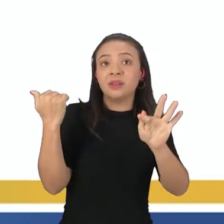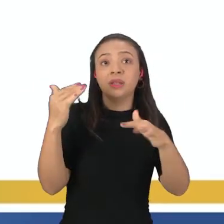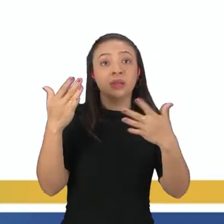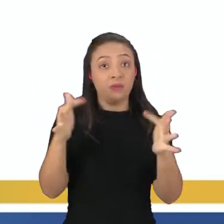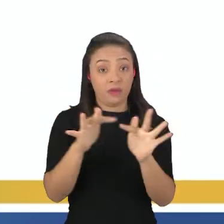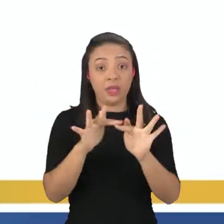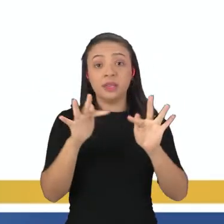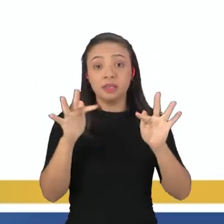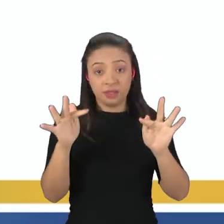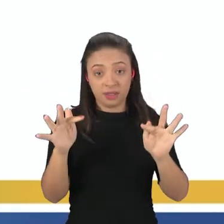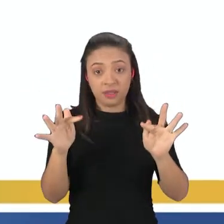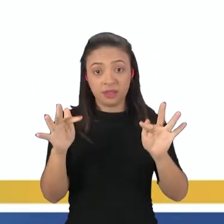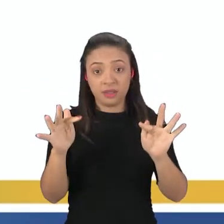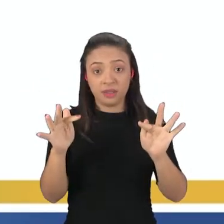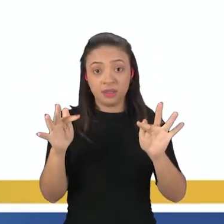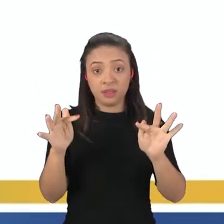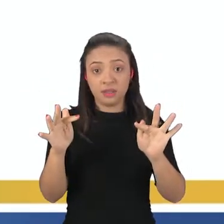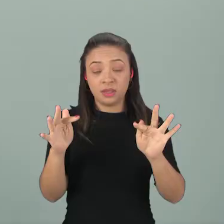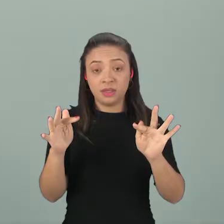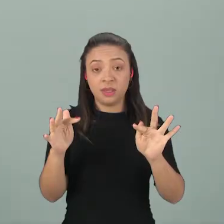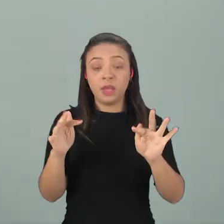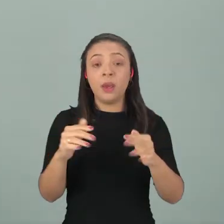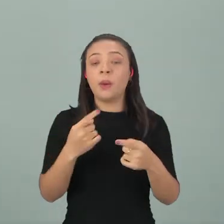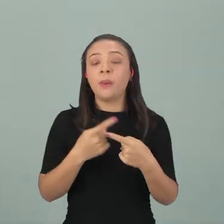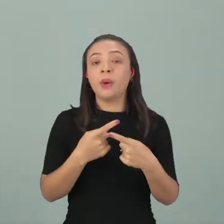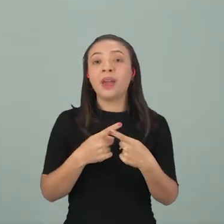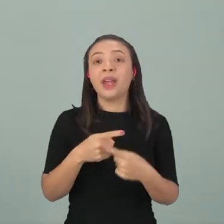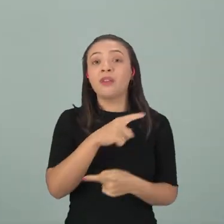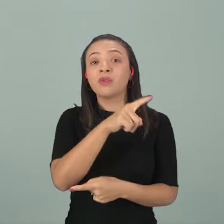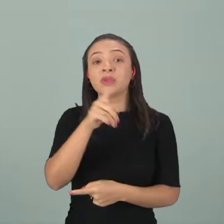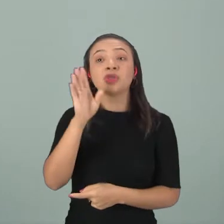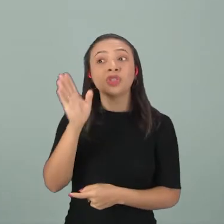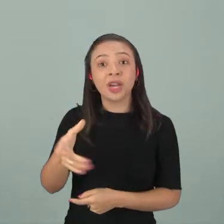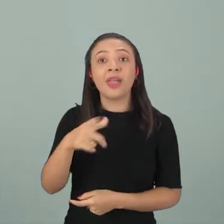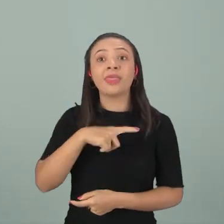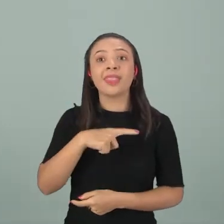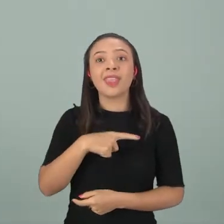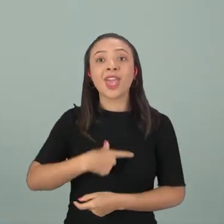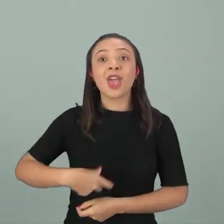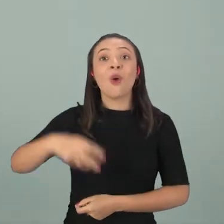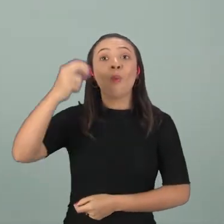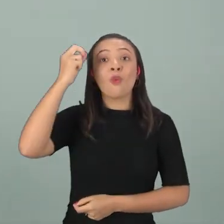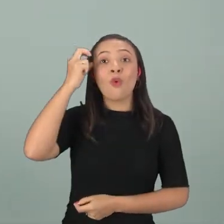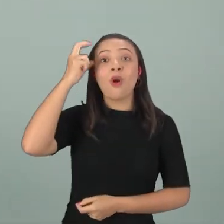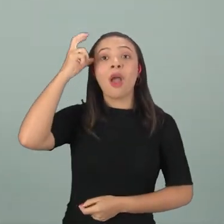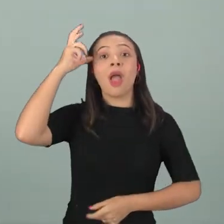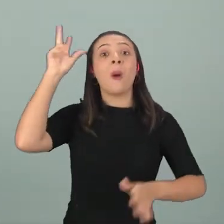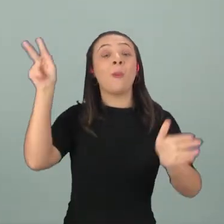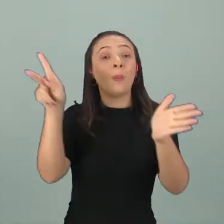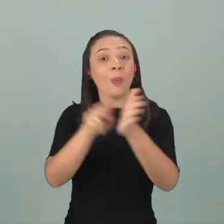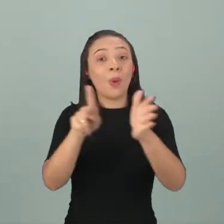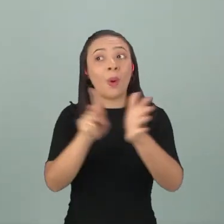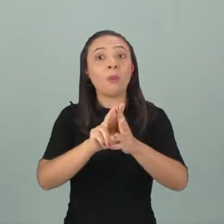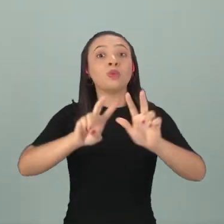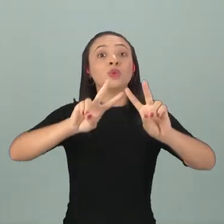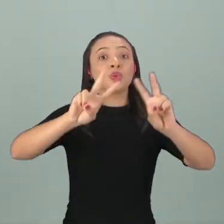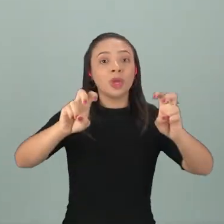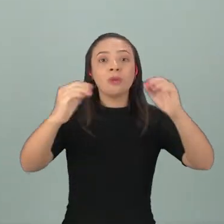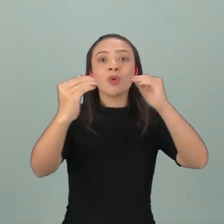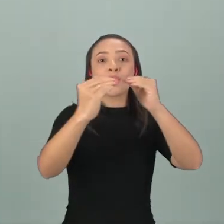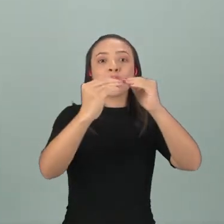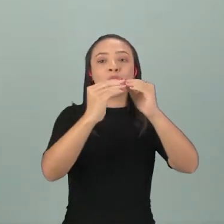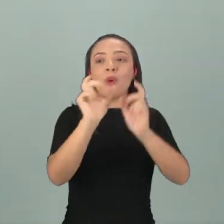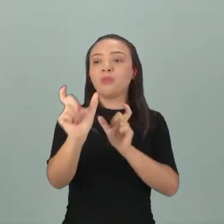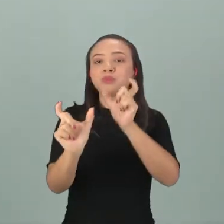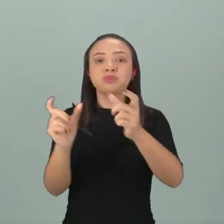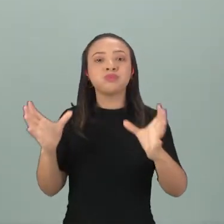essa frase, eles deve ser o fato de que vocês têm internalizado algum entendimento a respeito da concordância nominal. Isso se